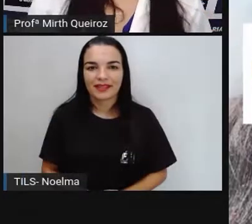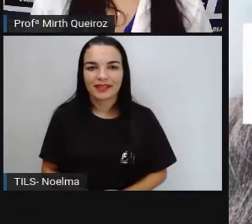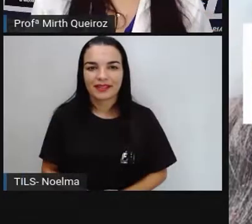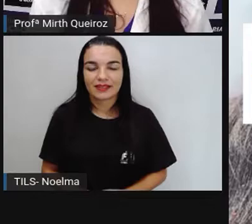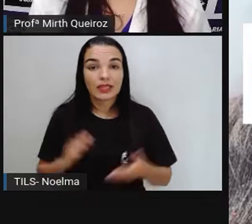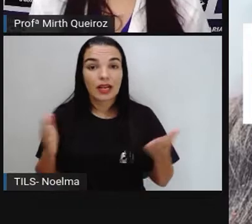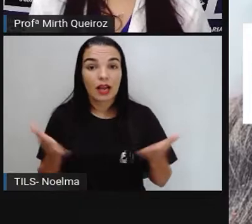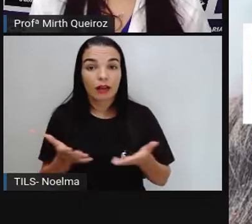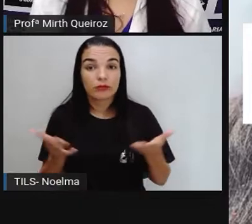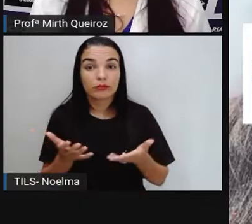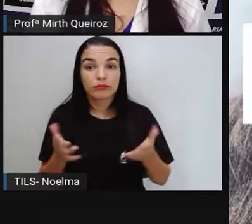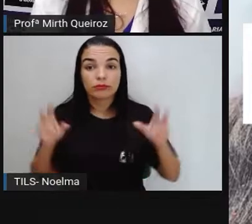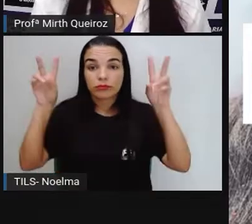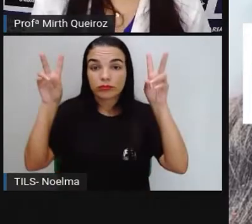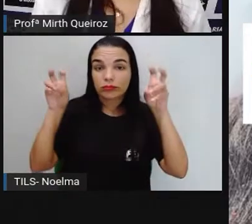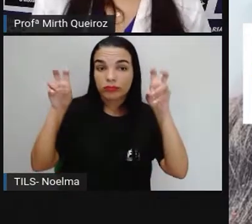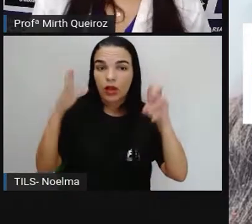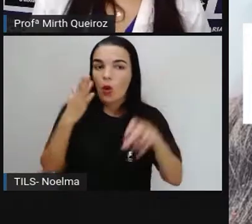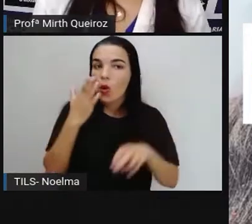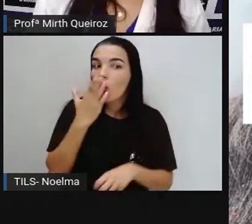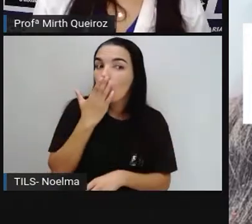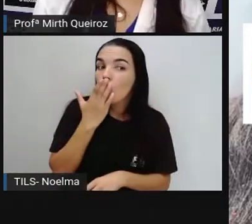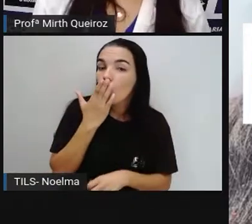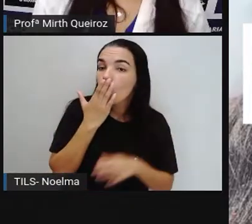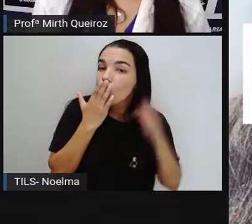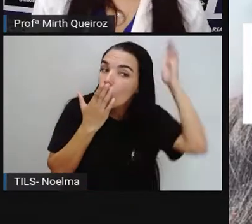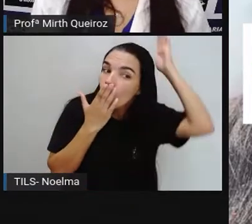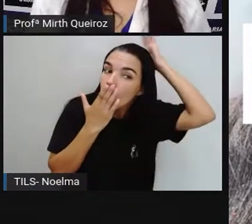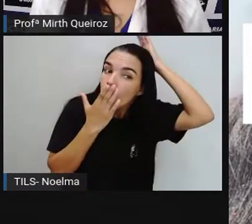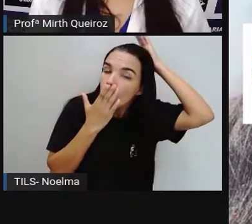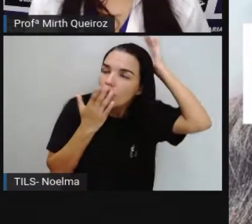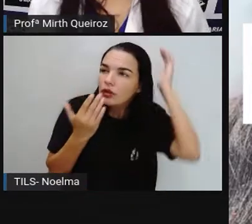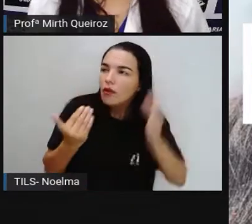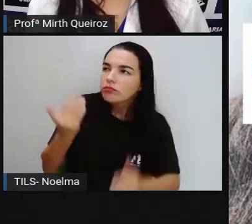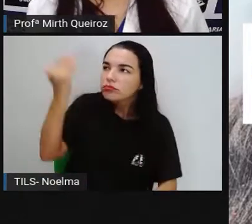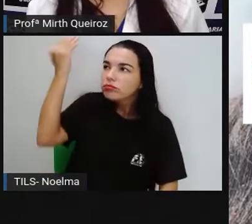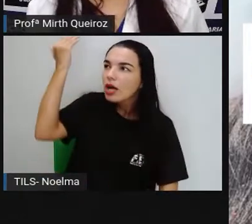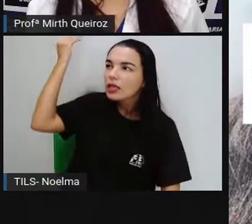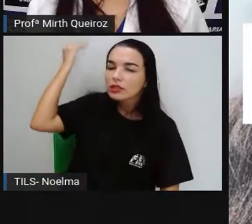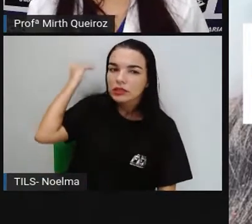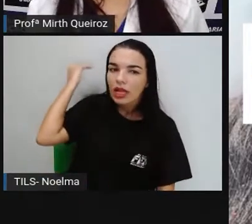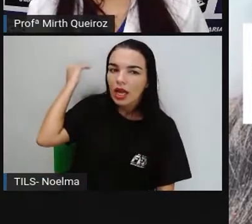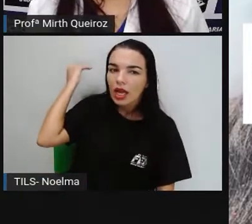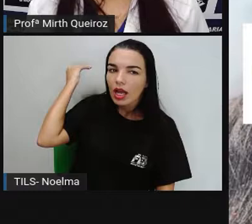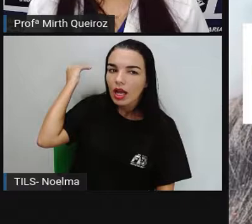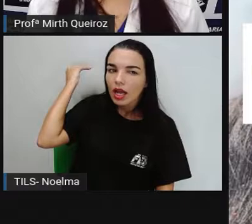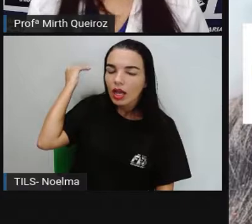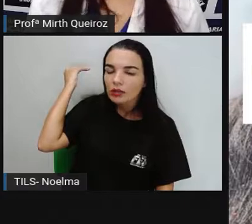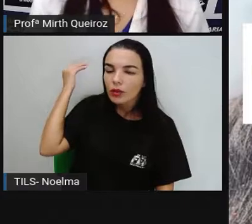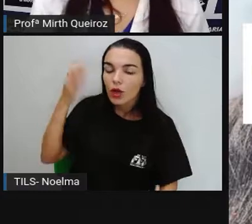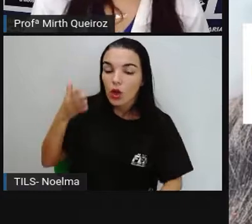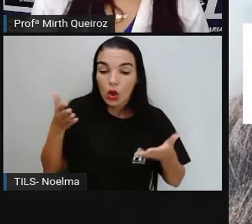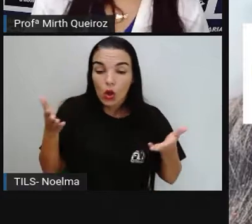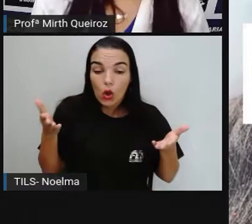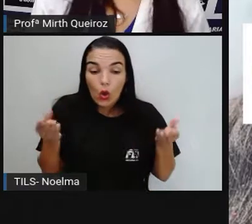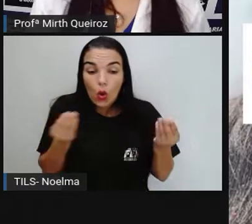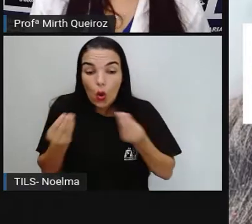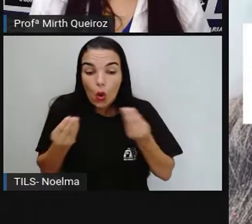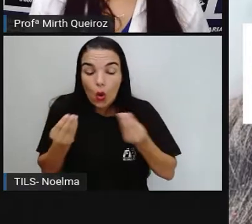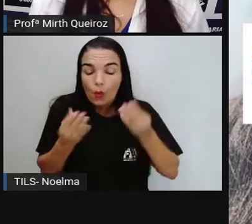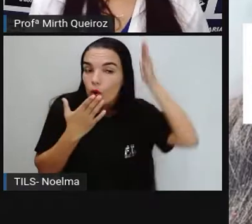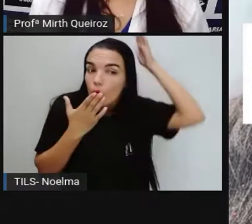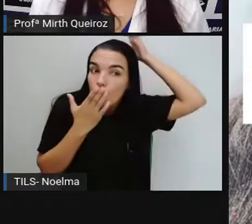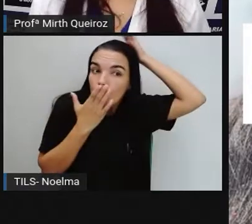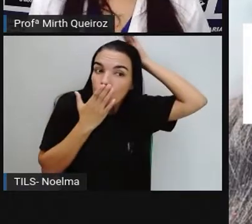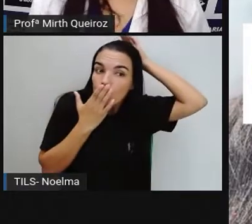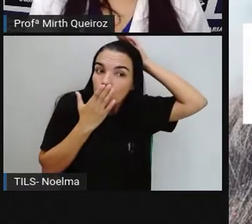Na aula de hoje nós falaremos sobre o índio ontem e o indígena hoje, né? Então, o índio ontem